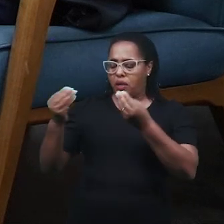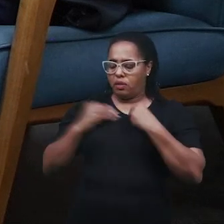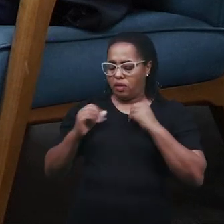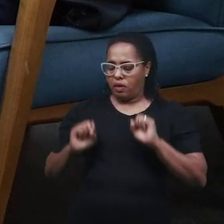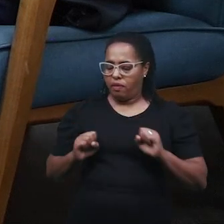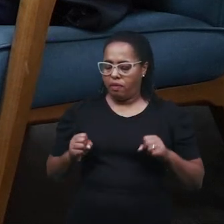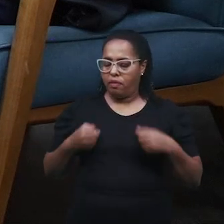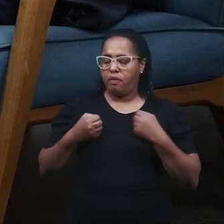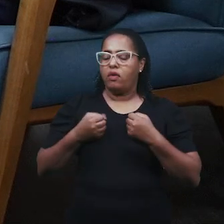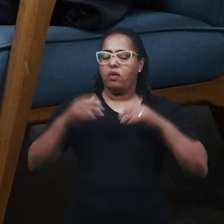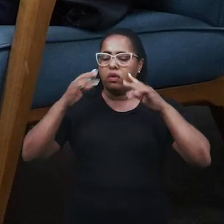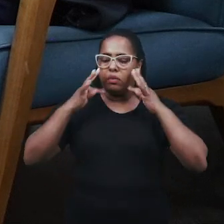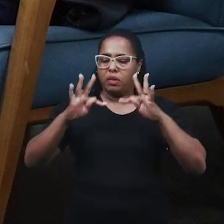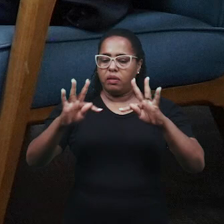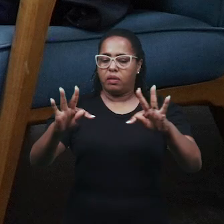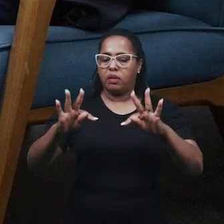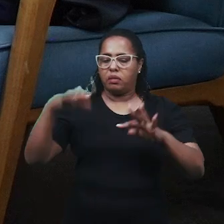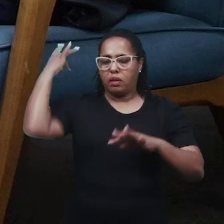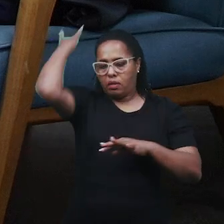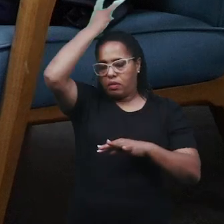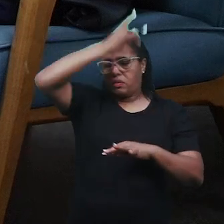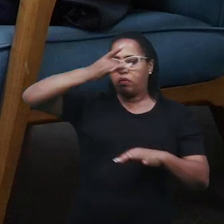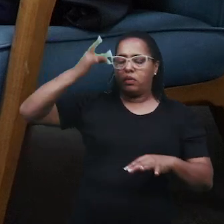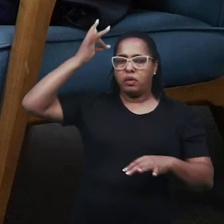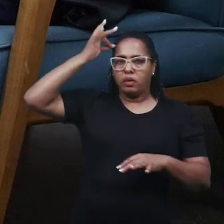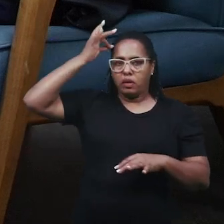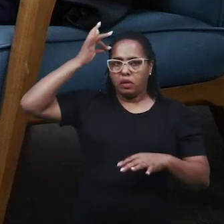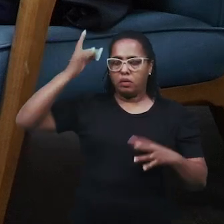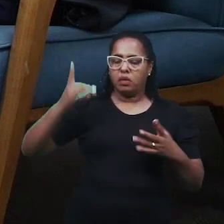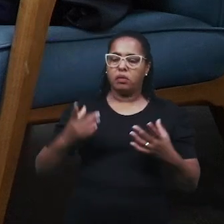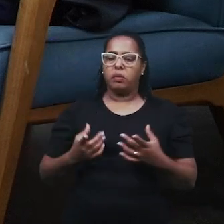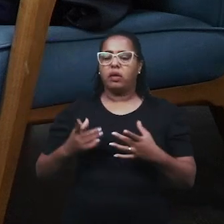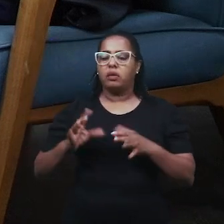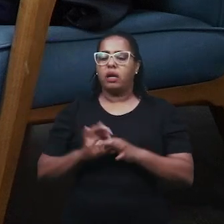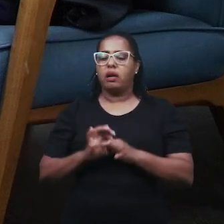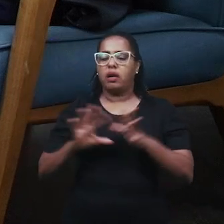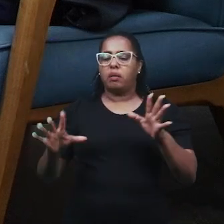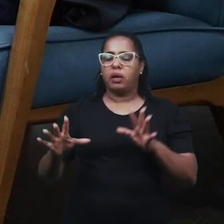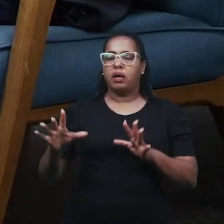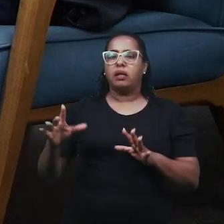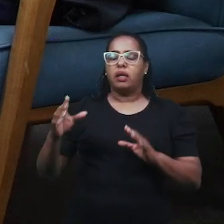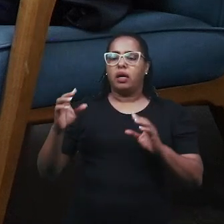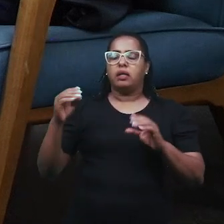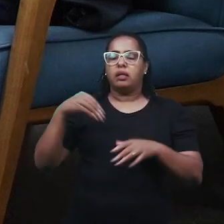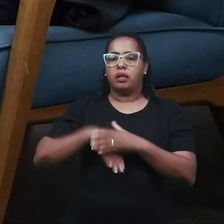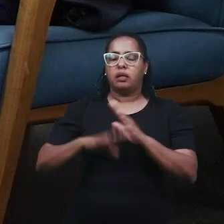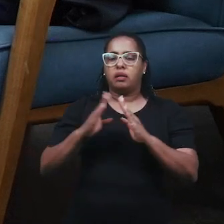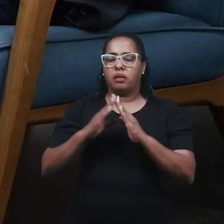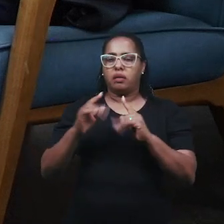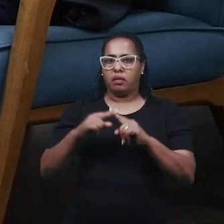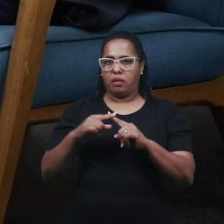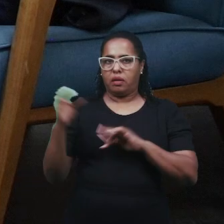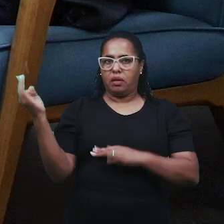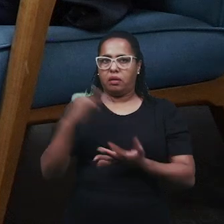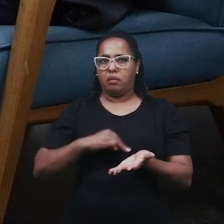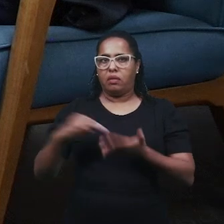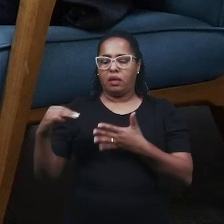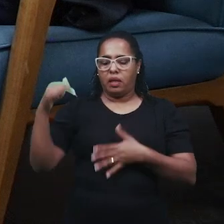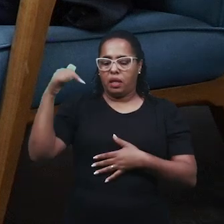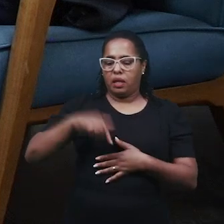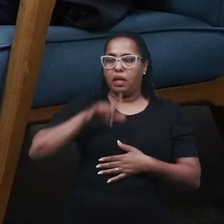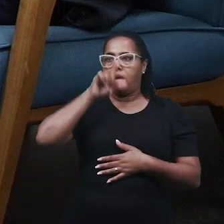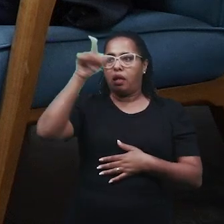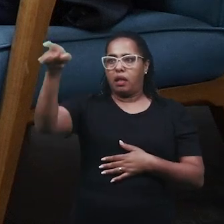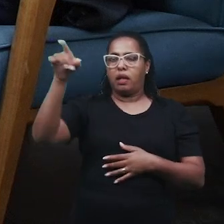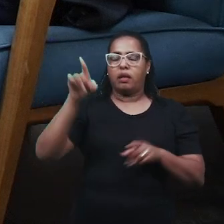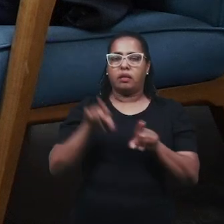esta obra, testemunhar que o Espírito Santo possa ter a mesma liberdade que ele tem aqui na igreja que está Maranata, lá, e